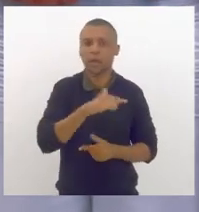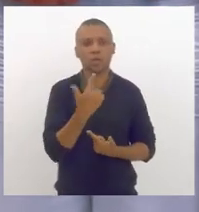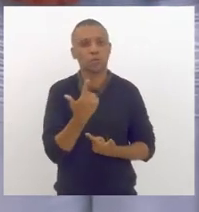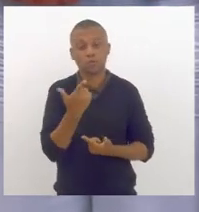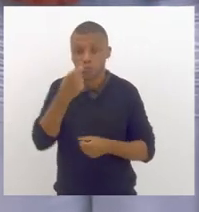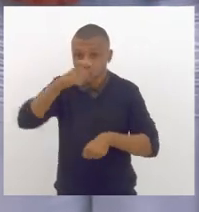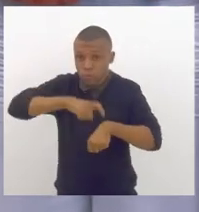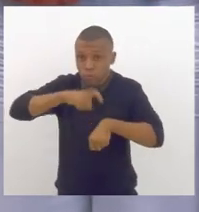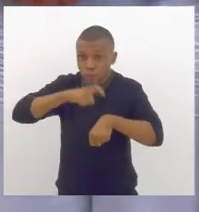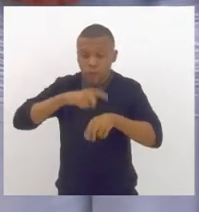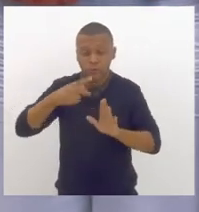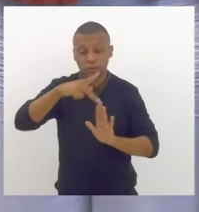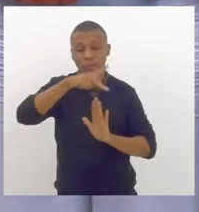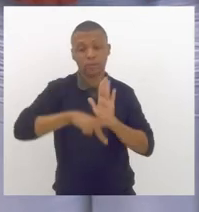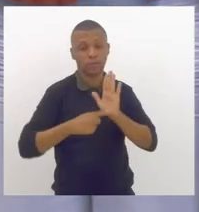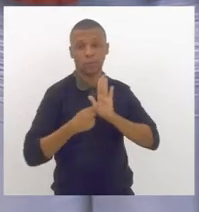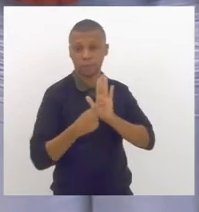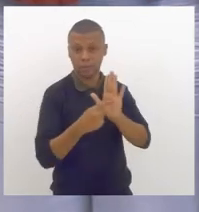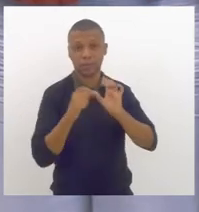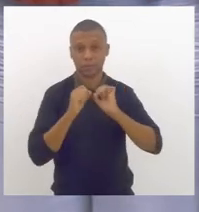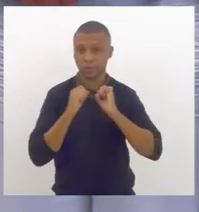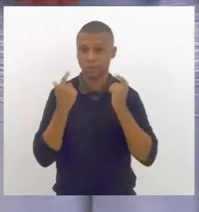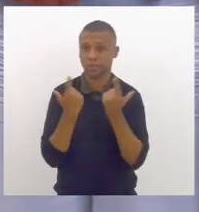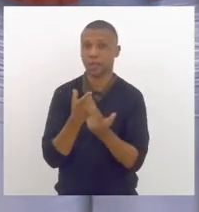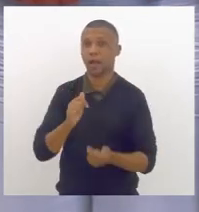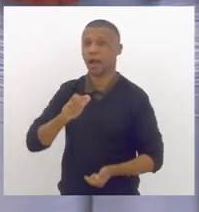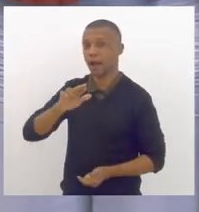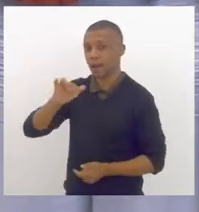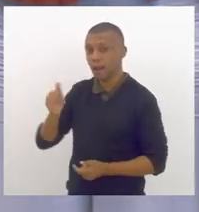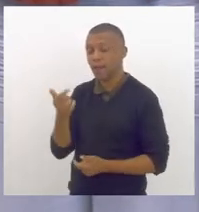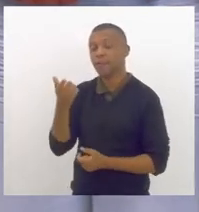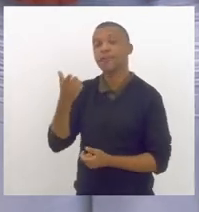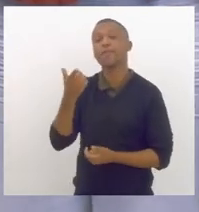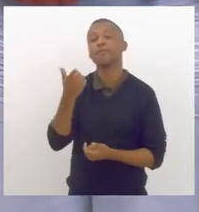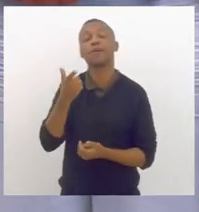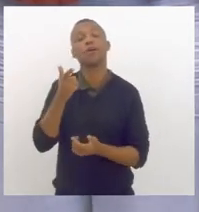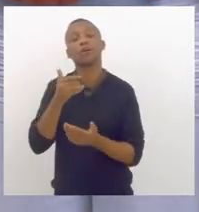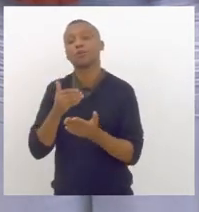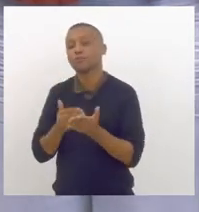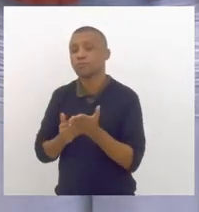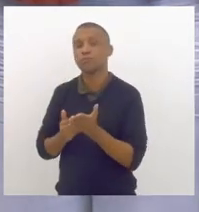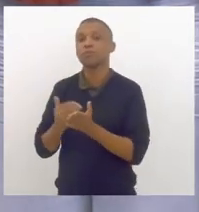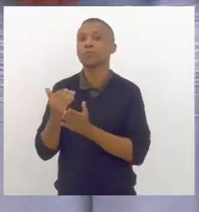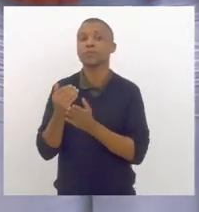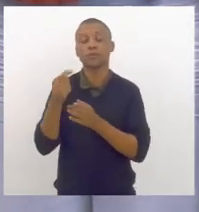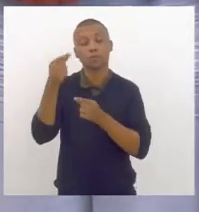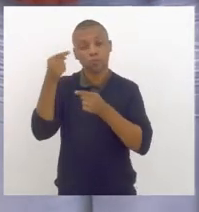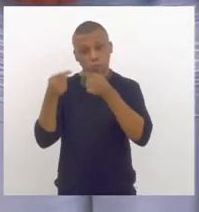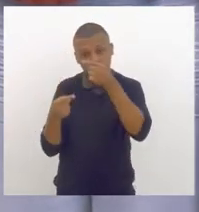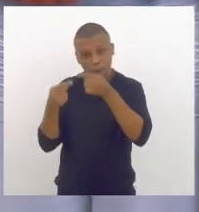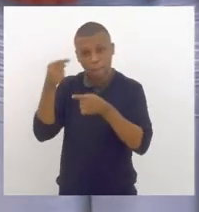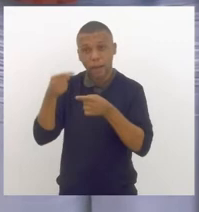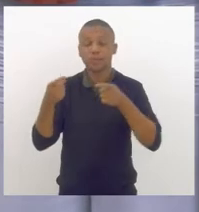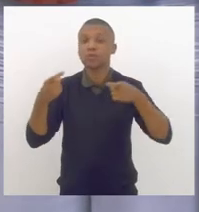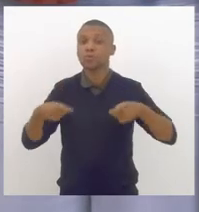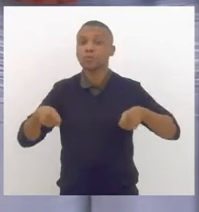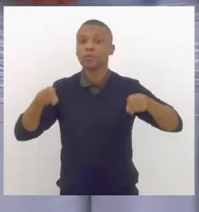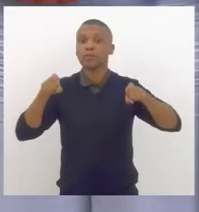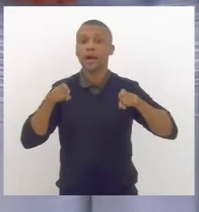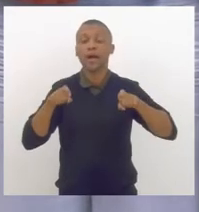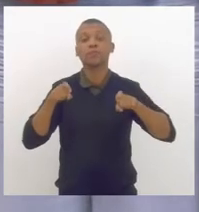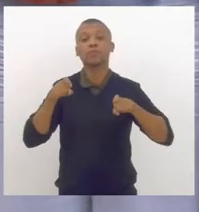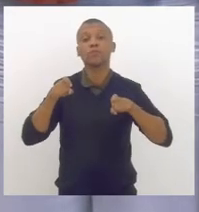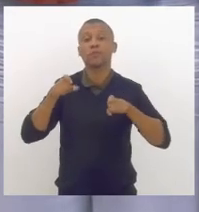nós apresentamos nessa casa, foi justamente a partir de um debate que fizemos ainda no mandato de